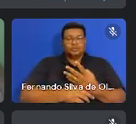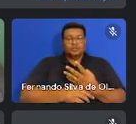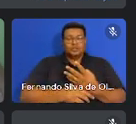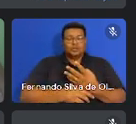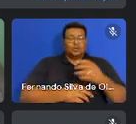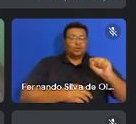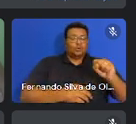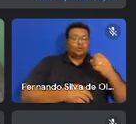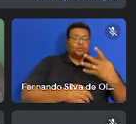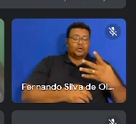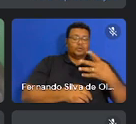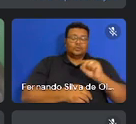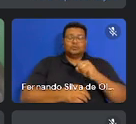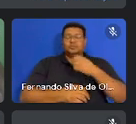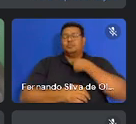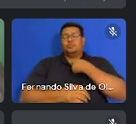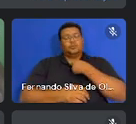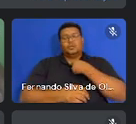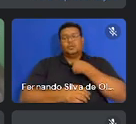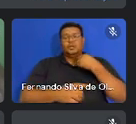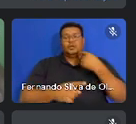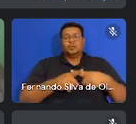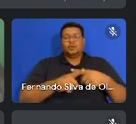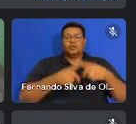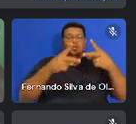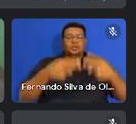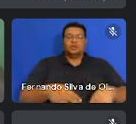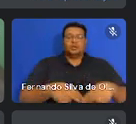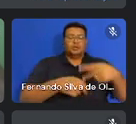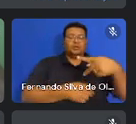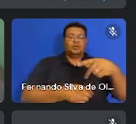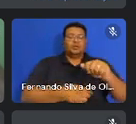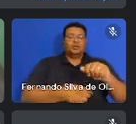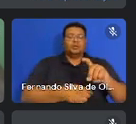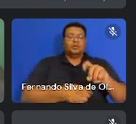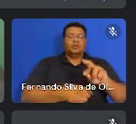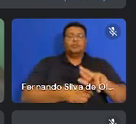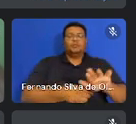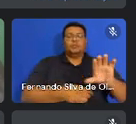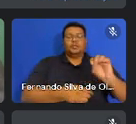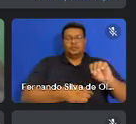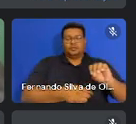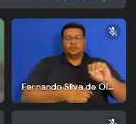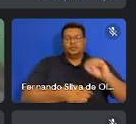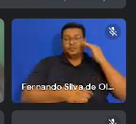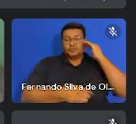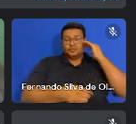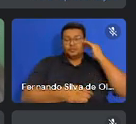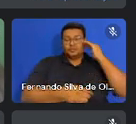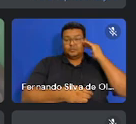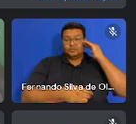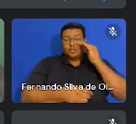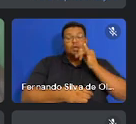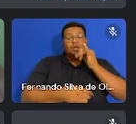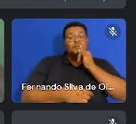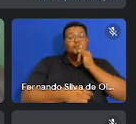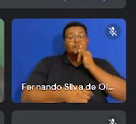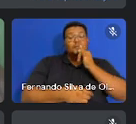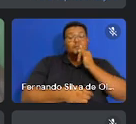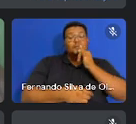848, porque é o mesmo padrão. Entendeu, Elisângela? Como exemplo, o ideal é você